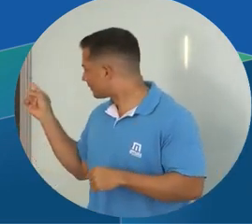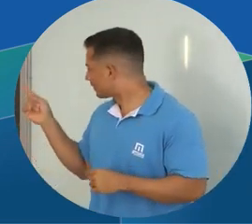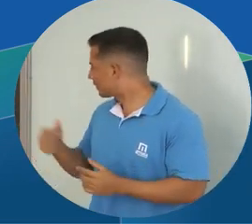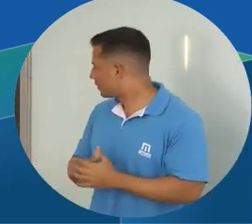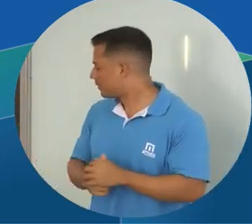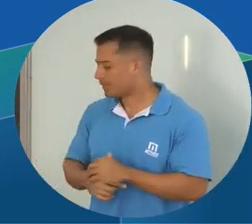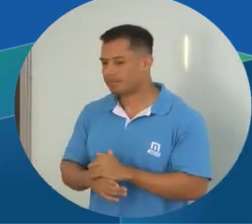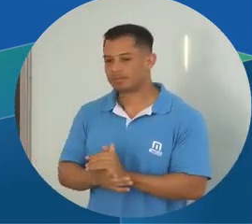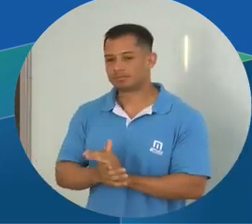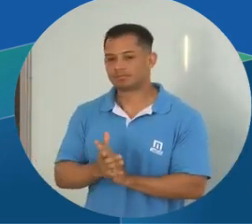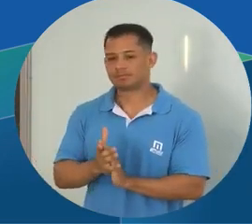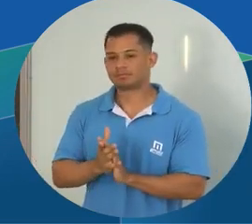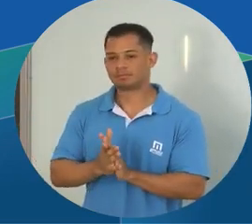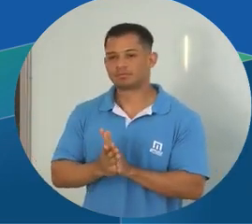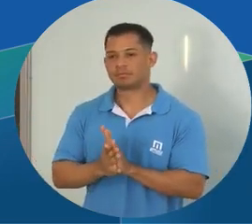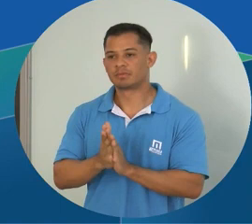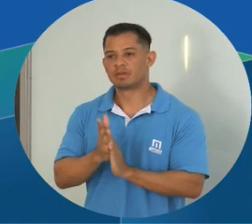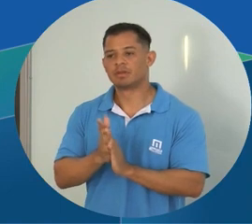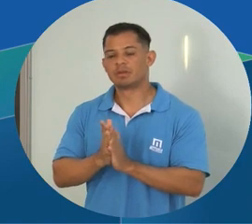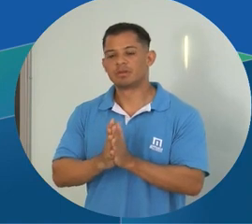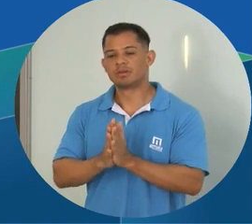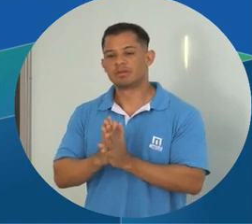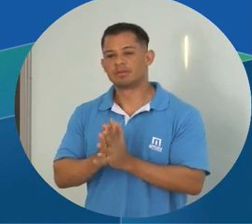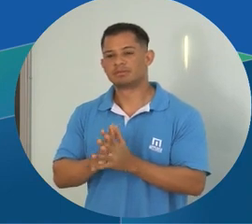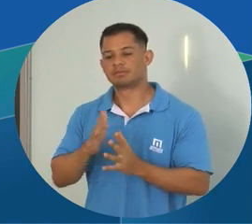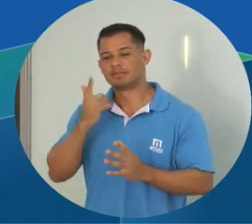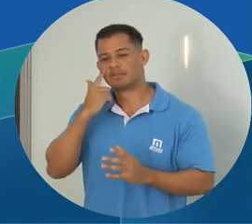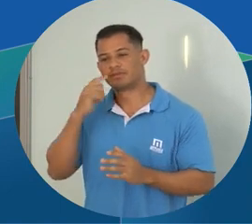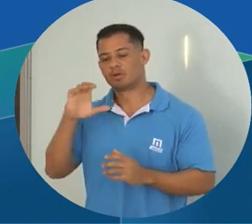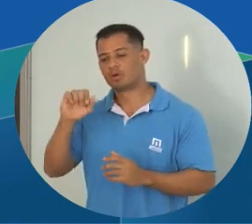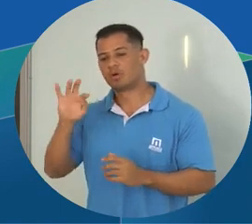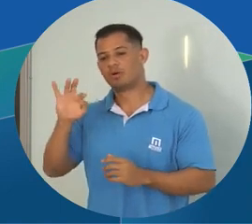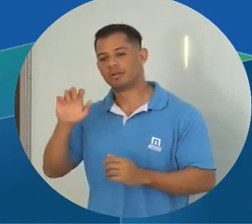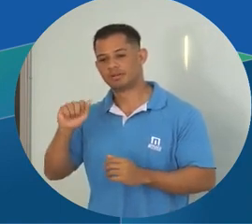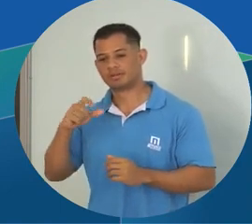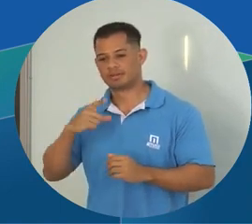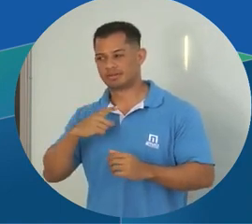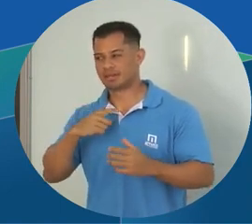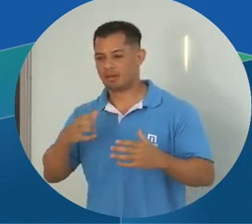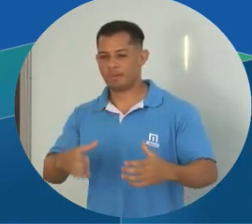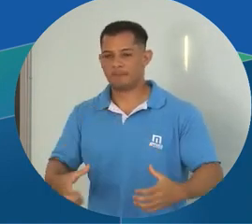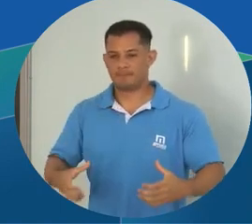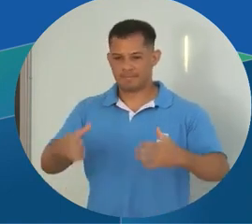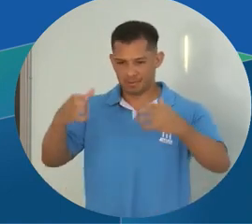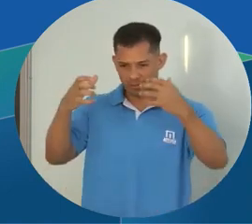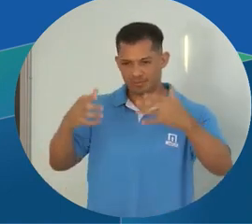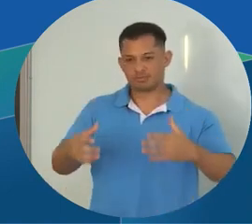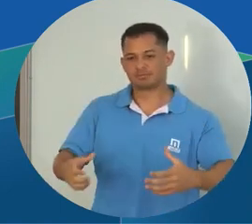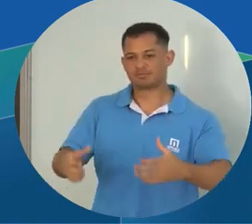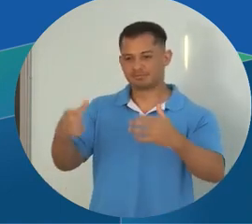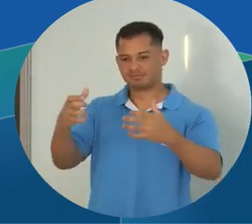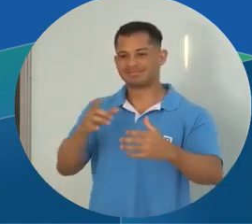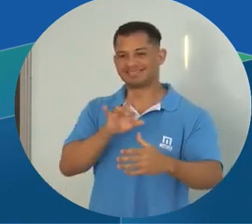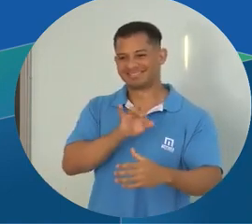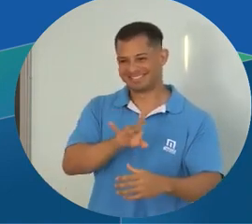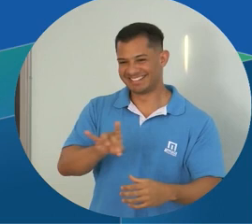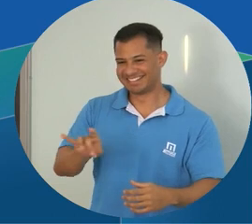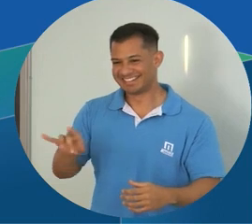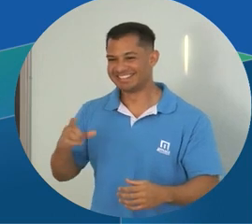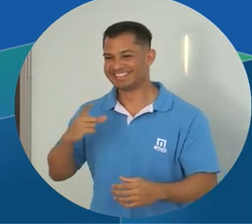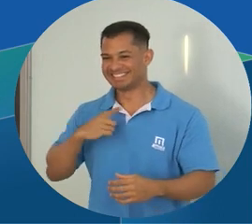havia sido realizada com as cotas indicando por bloco, né, Carolina? Cada um desses blocos com um nível de